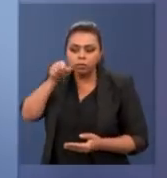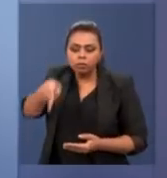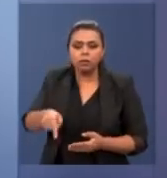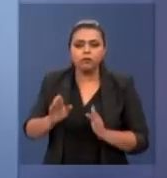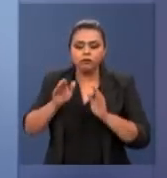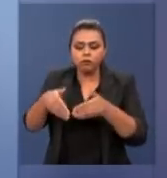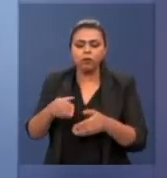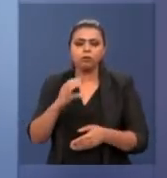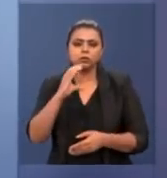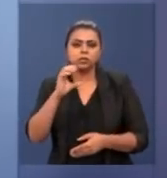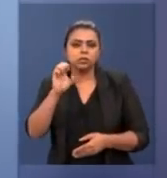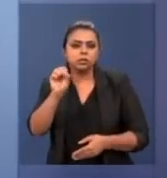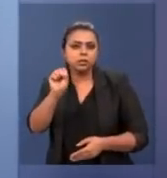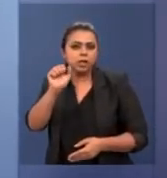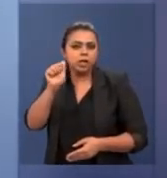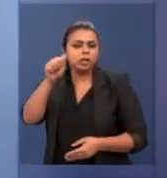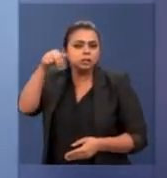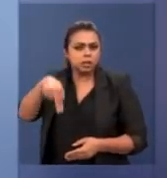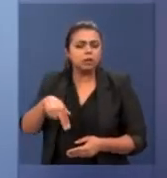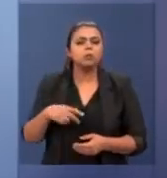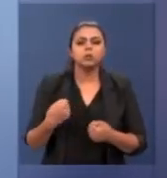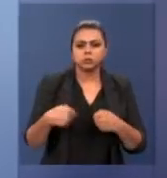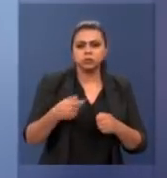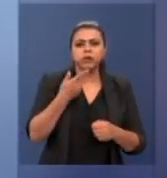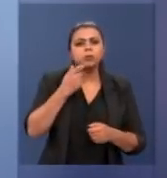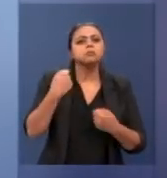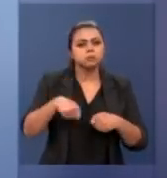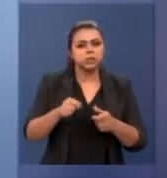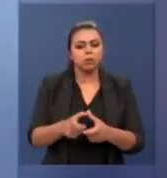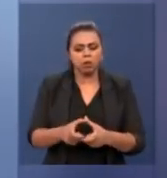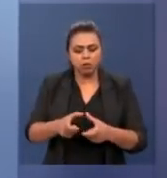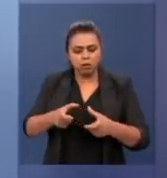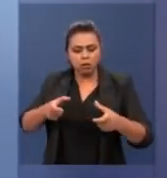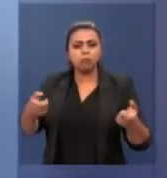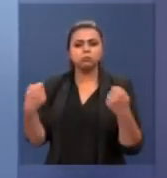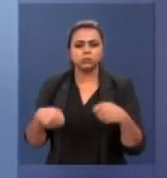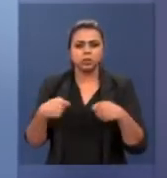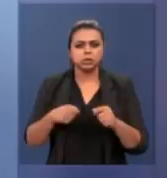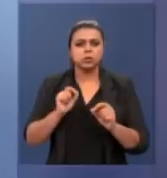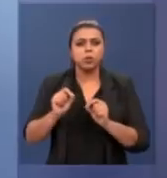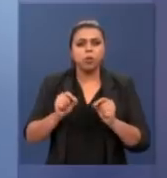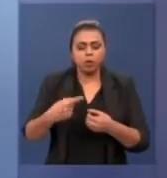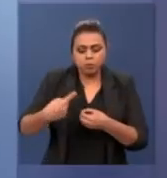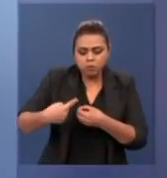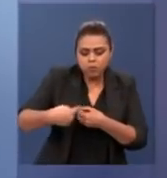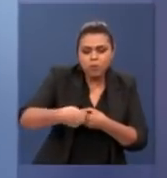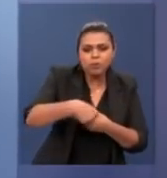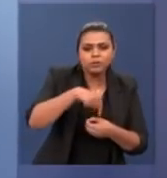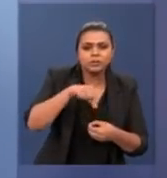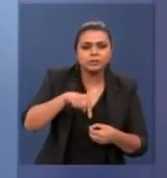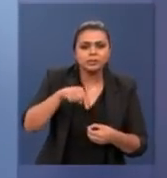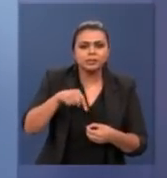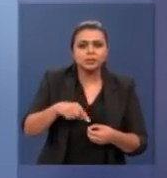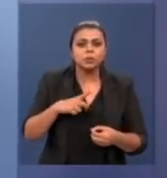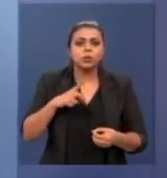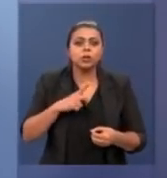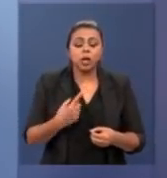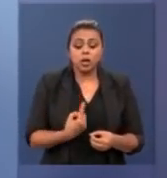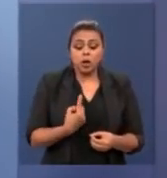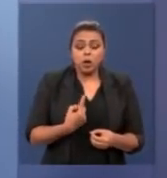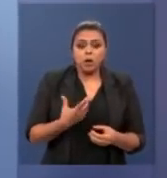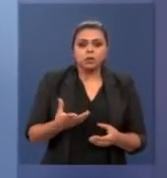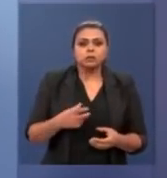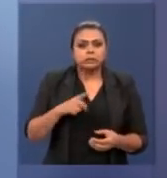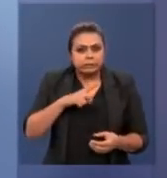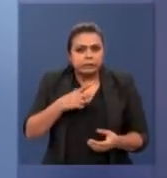mas eu tenho que reconhecer que a gente tem que ampliar e avançar nos municípios que têm o serviço autônomo de água e esgoto o